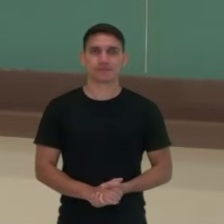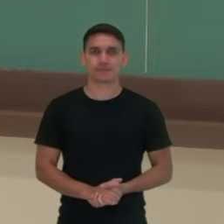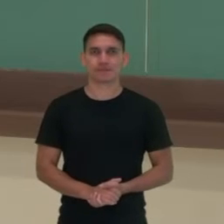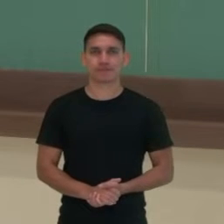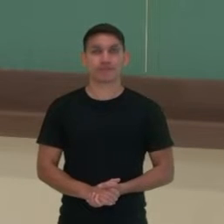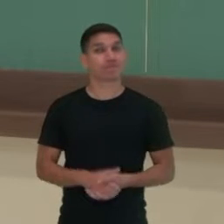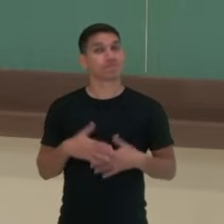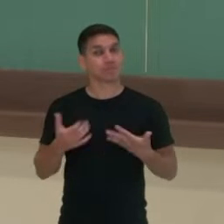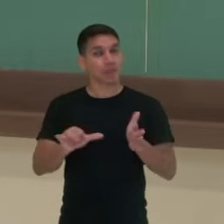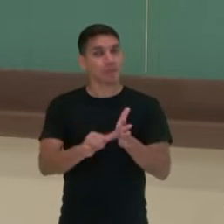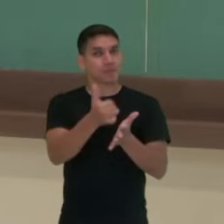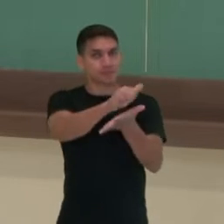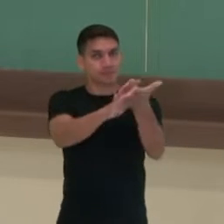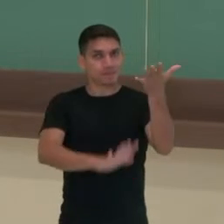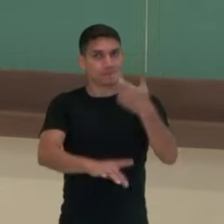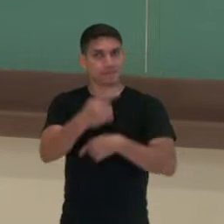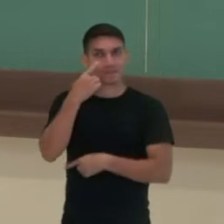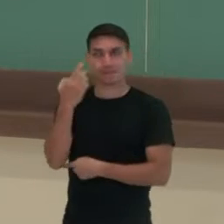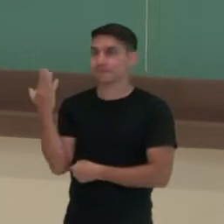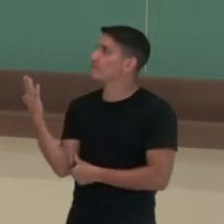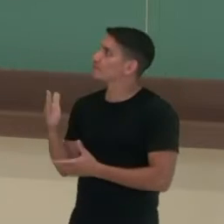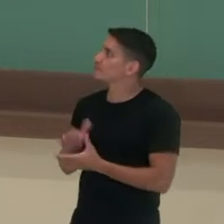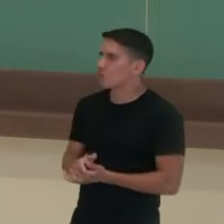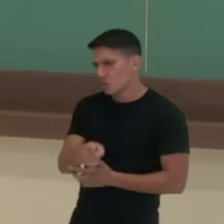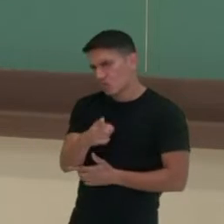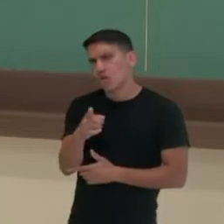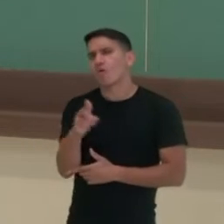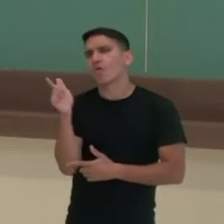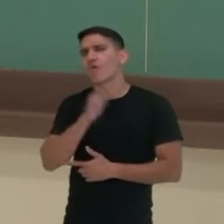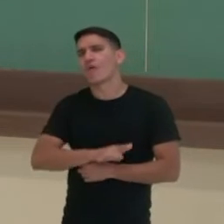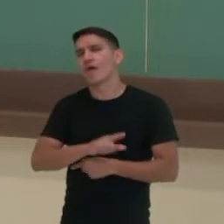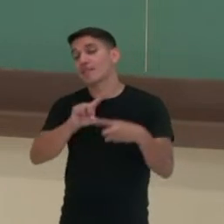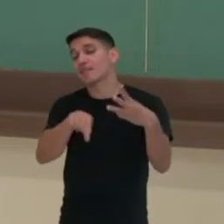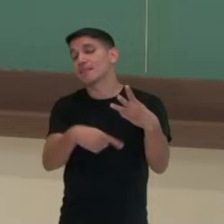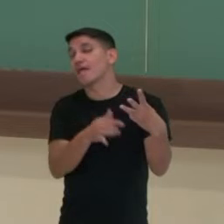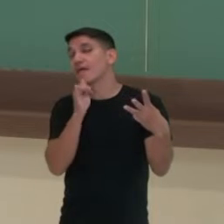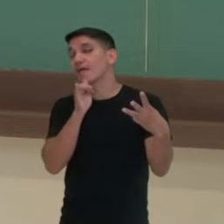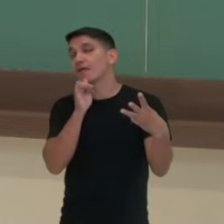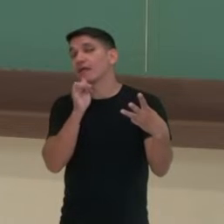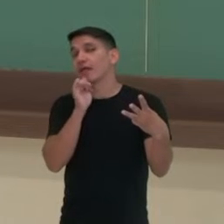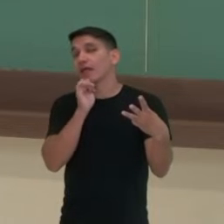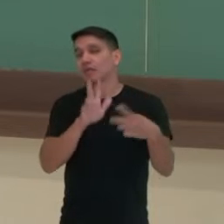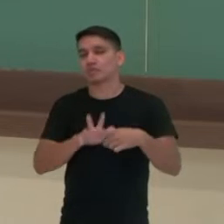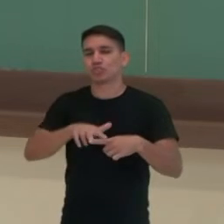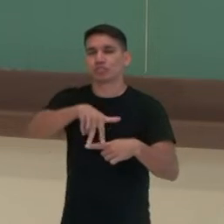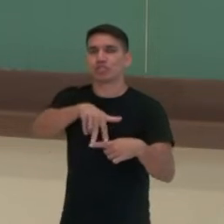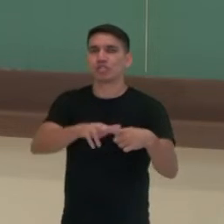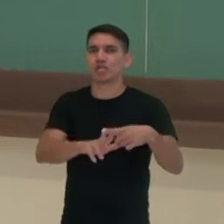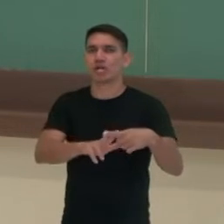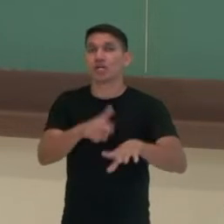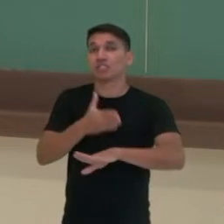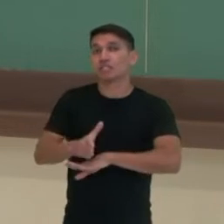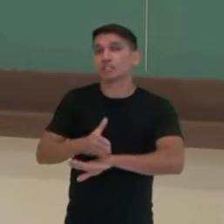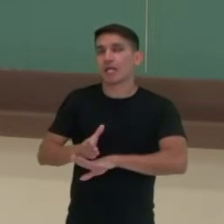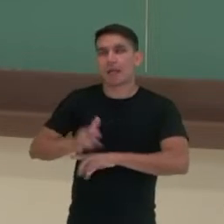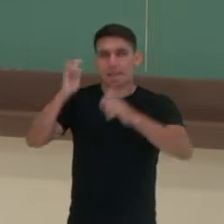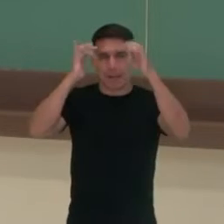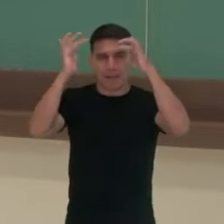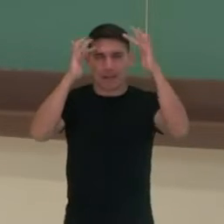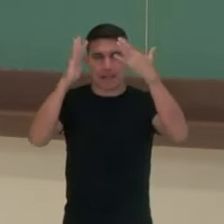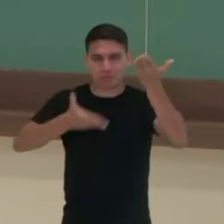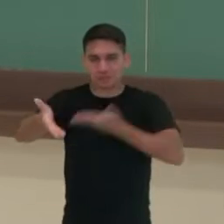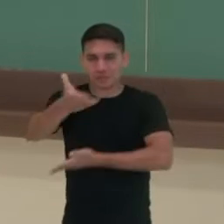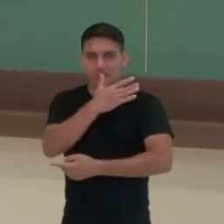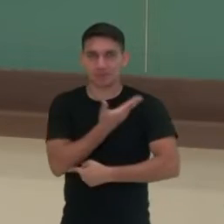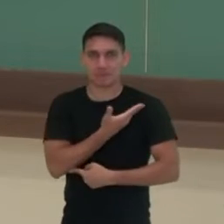E a gente chega no nosso primeiro exercício. Consegue dar 3 exemplos de ginástica de condicionamento? Reflita e compartilhe